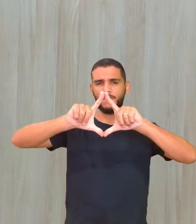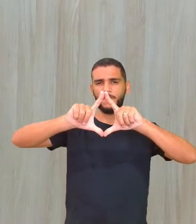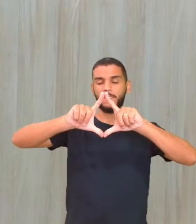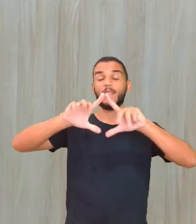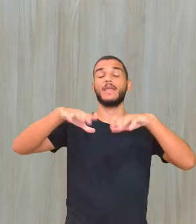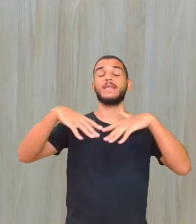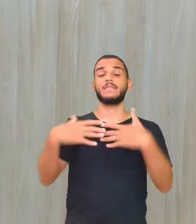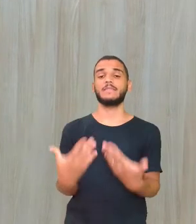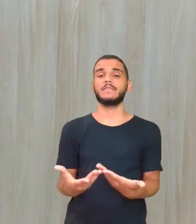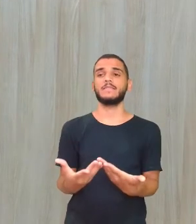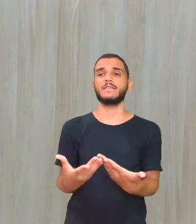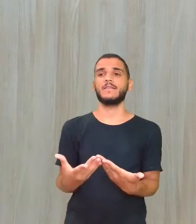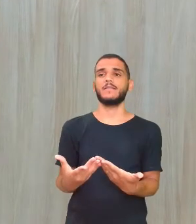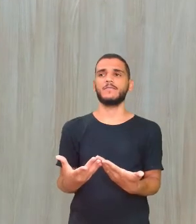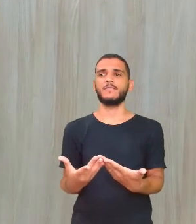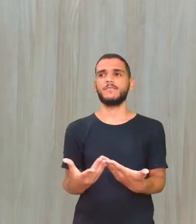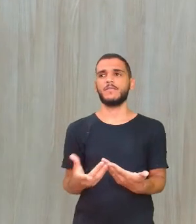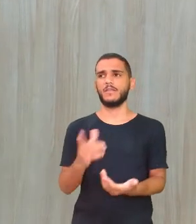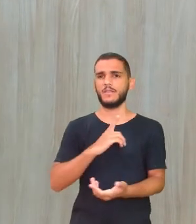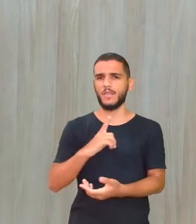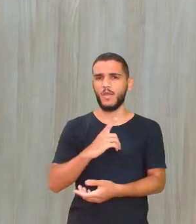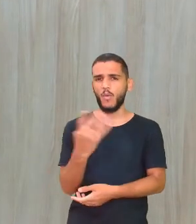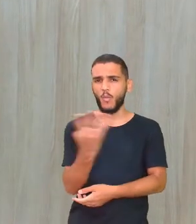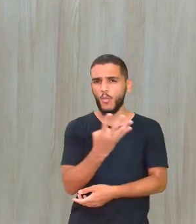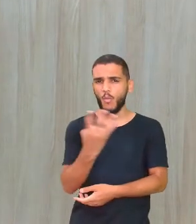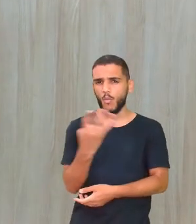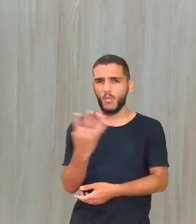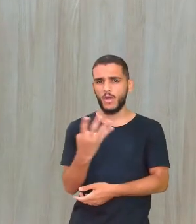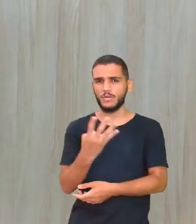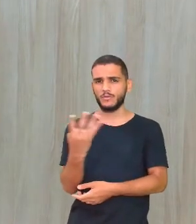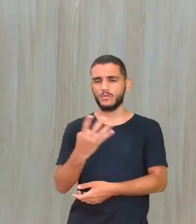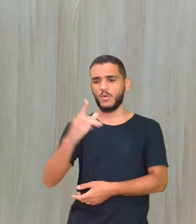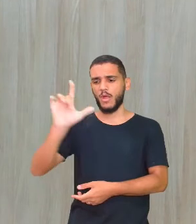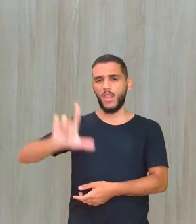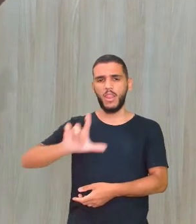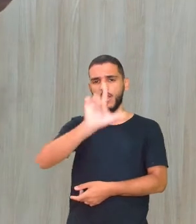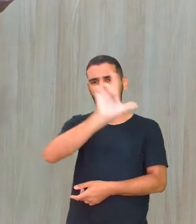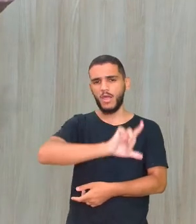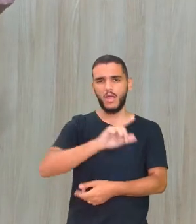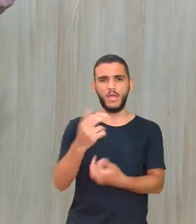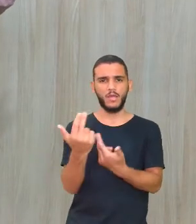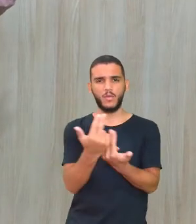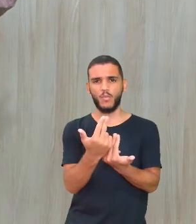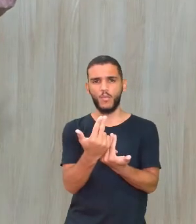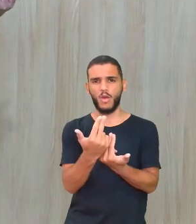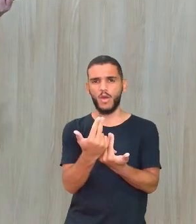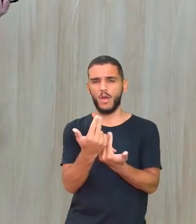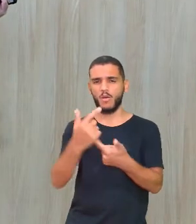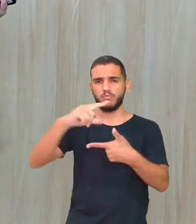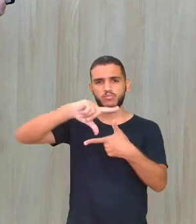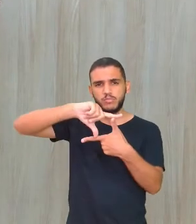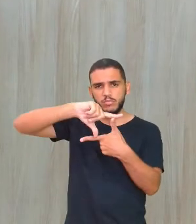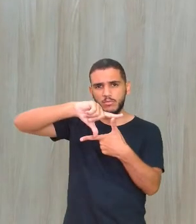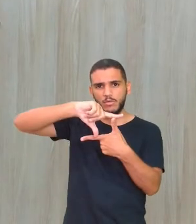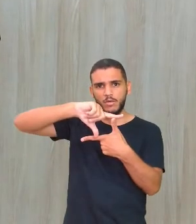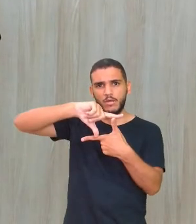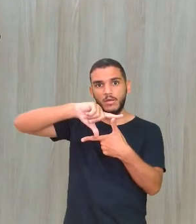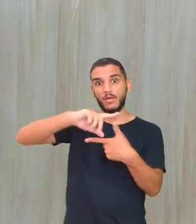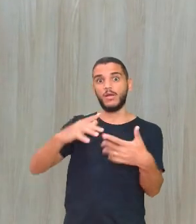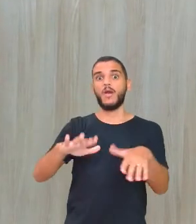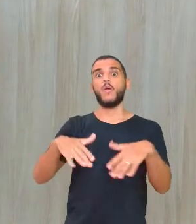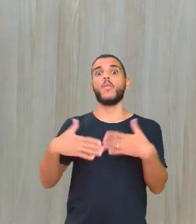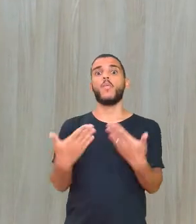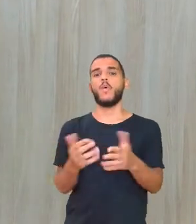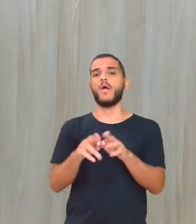ele tem os 4 lados iguais, é verdade. Igual ao quadrado? É. Qual é a